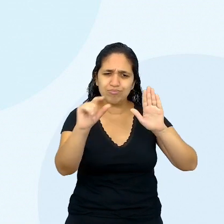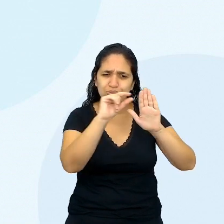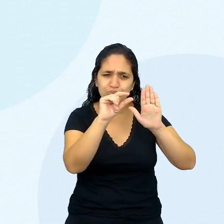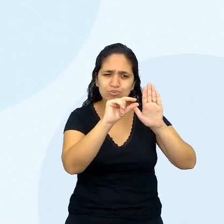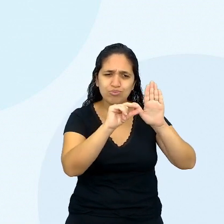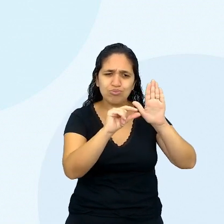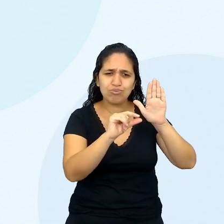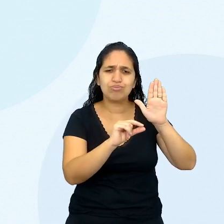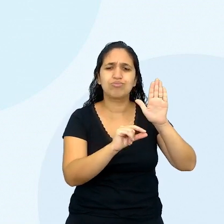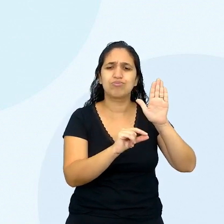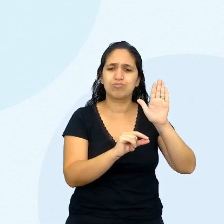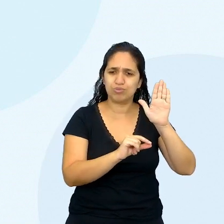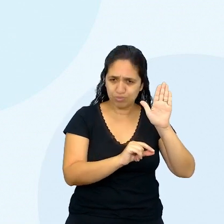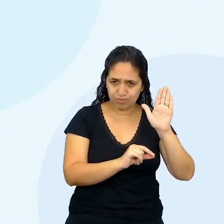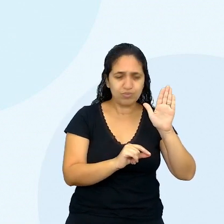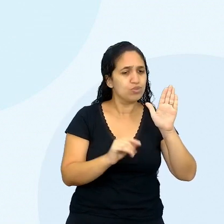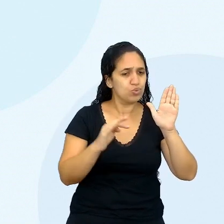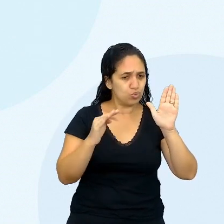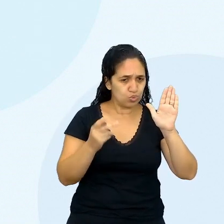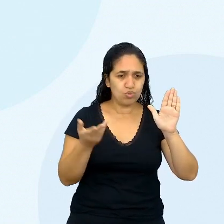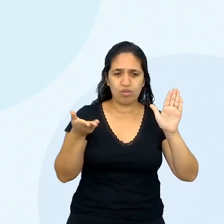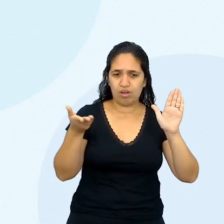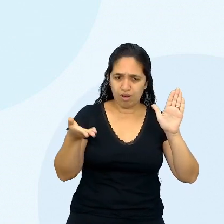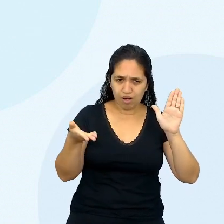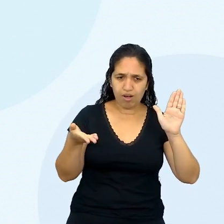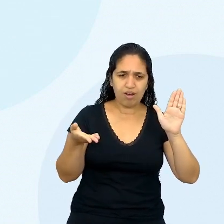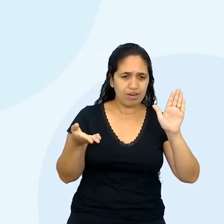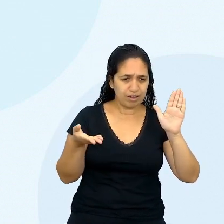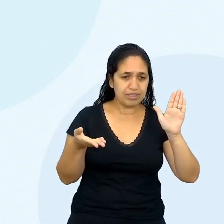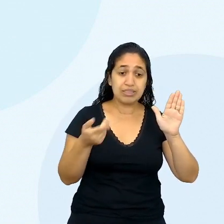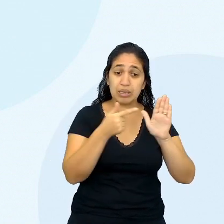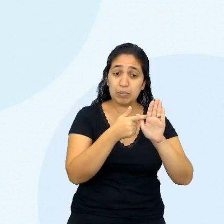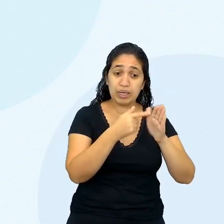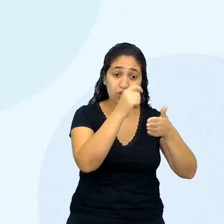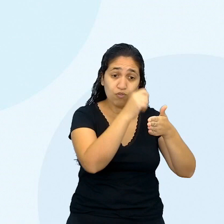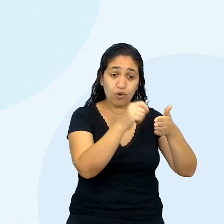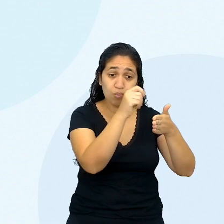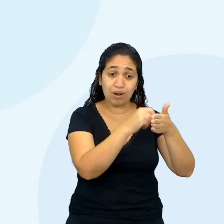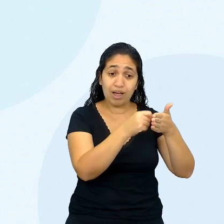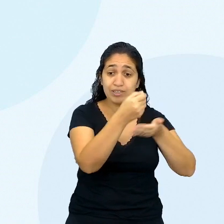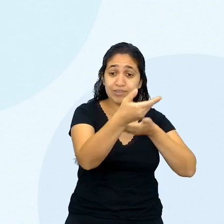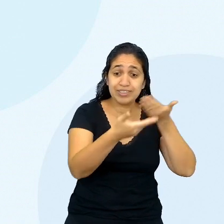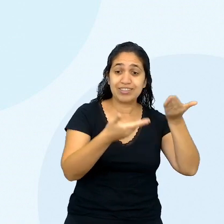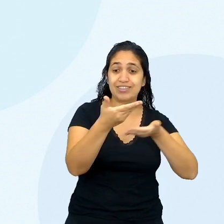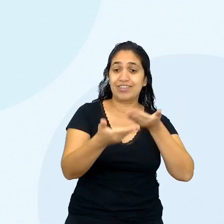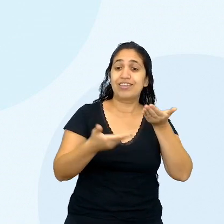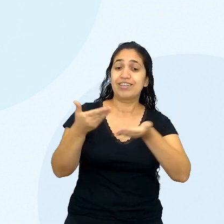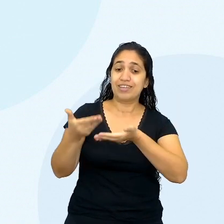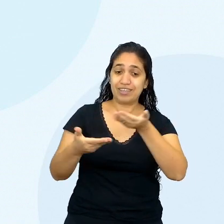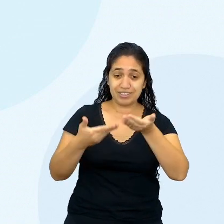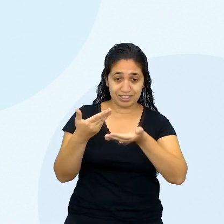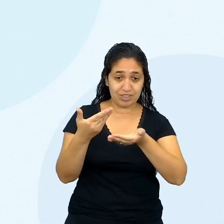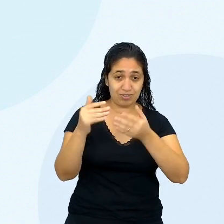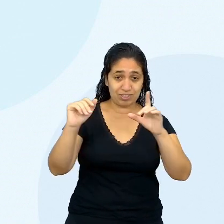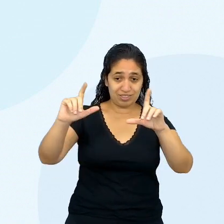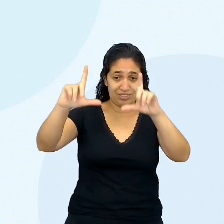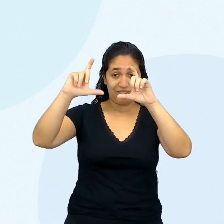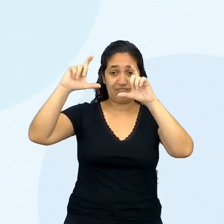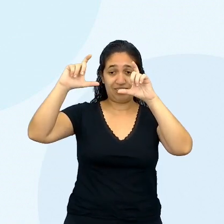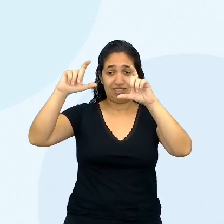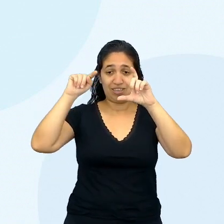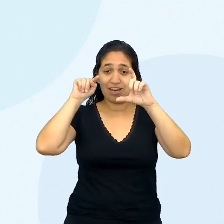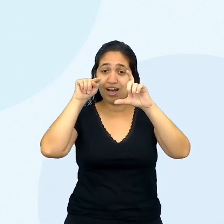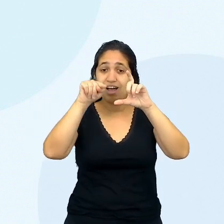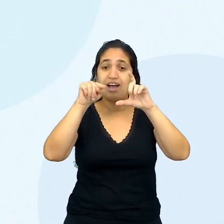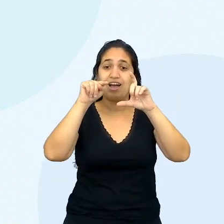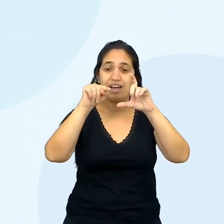citadas aí em toda a publicação que a Rita comentou agora para a gente, né, e um formulário de interação com a rede. Então, acessando esse QR Code, vocês